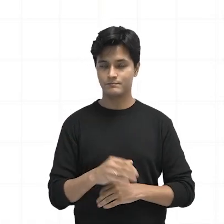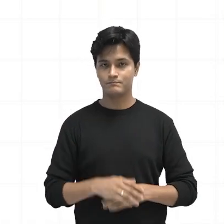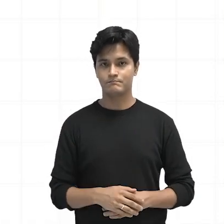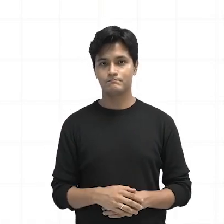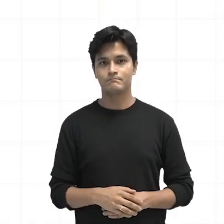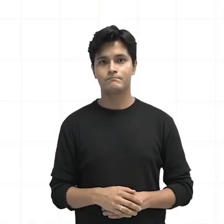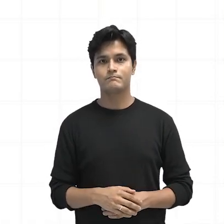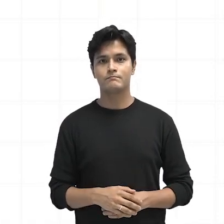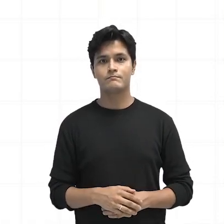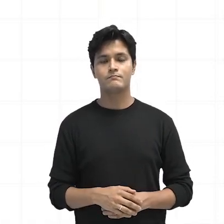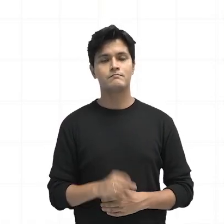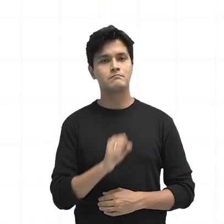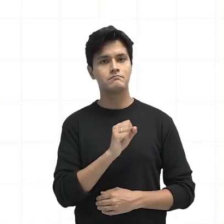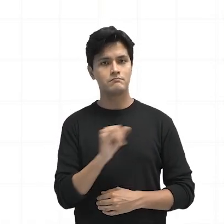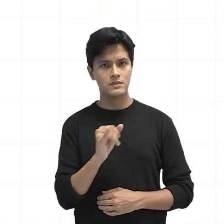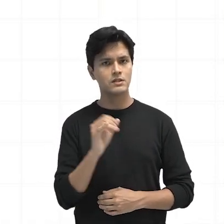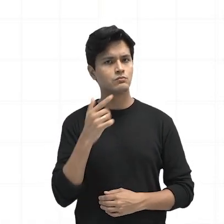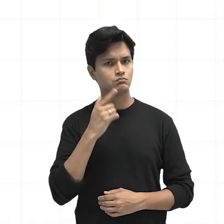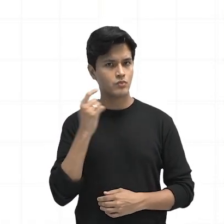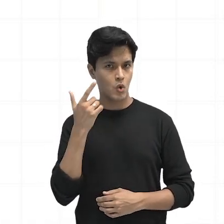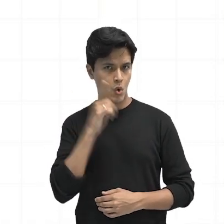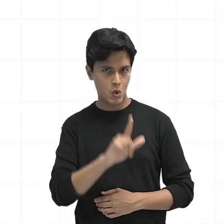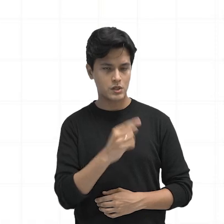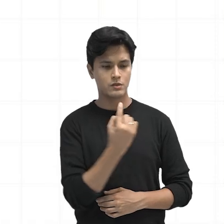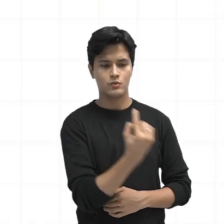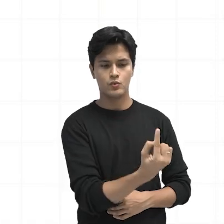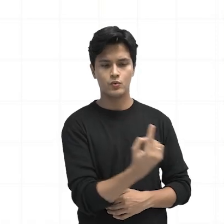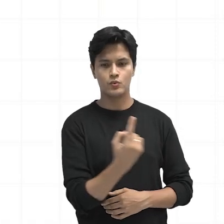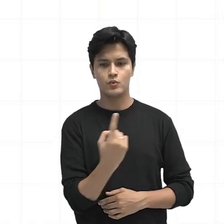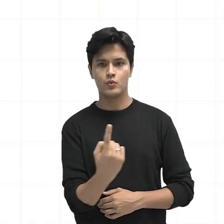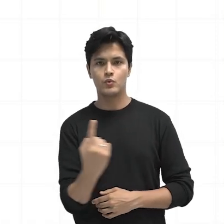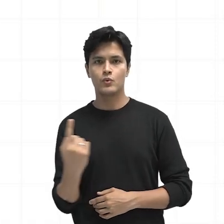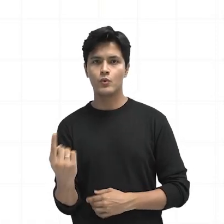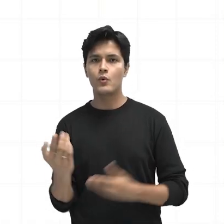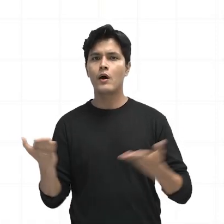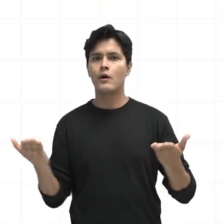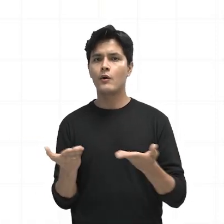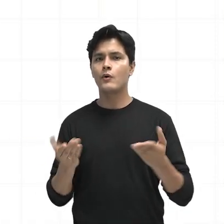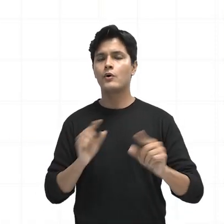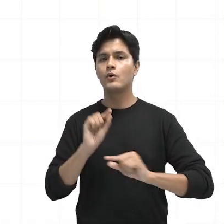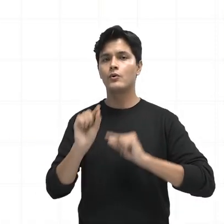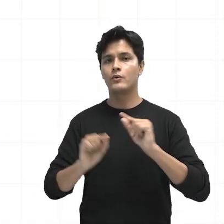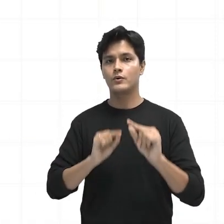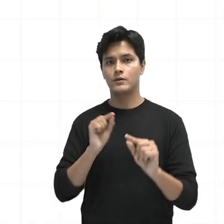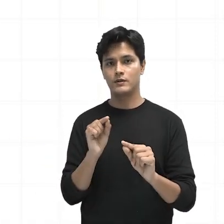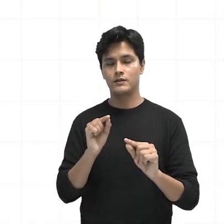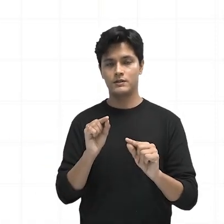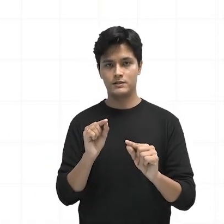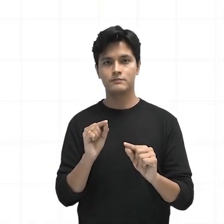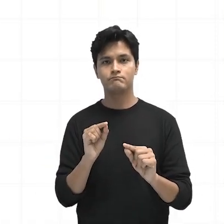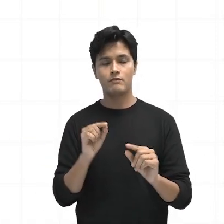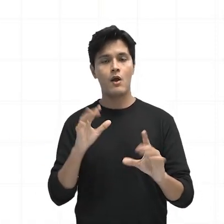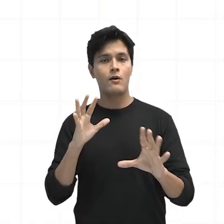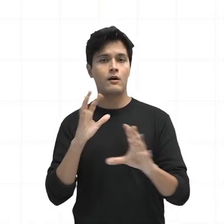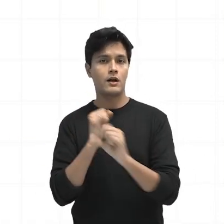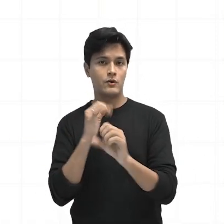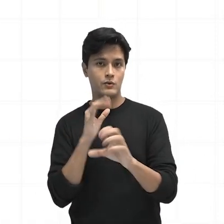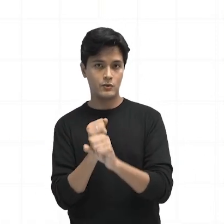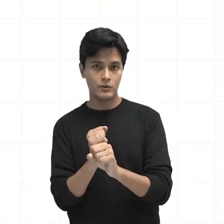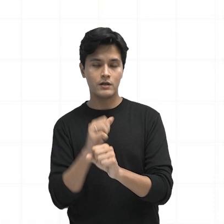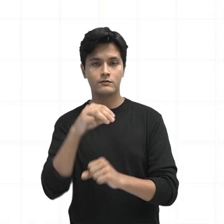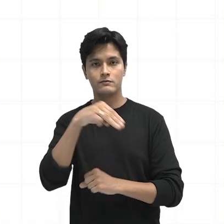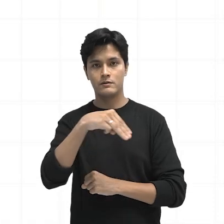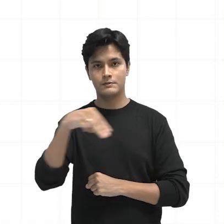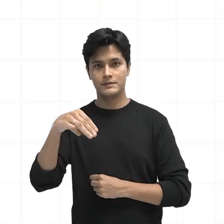Sendo todos eles iguais a 1, o próximo passo agora é justamente a gente calcular, aliás,